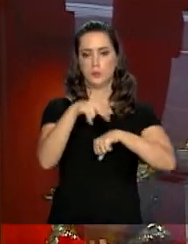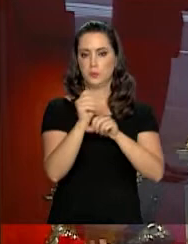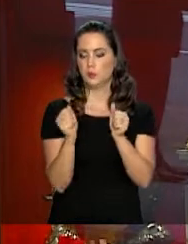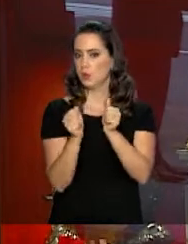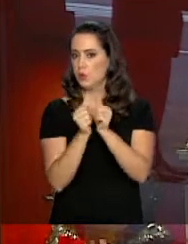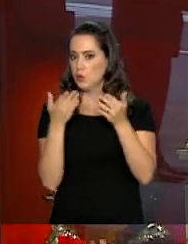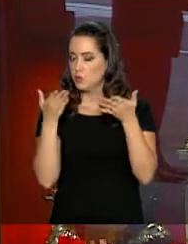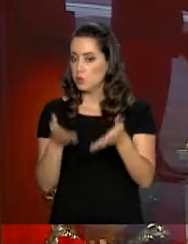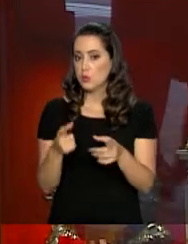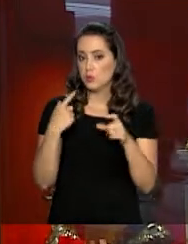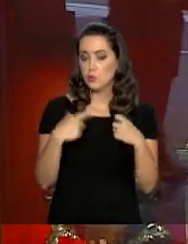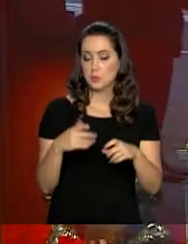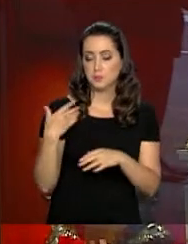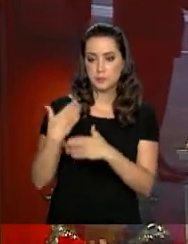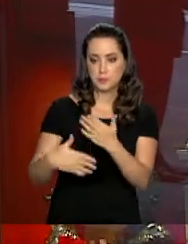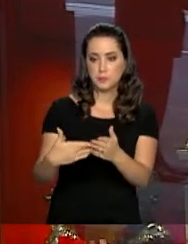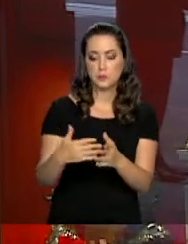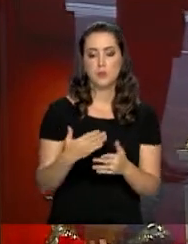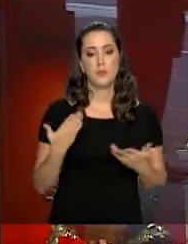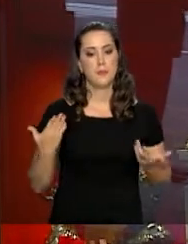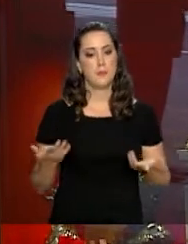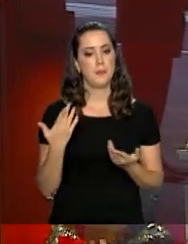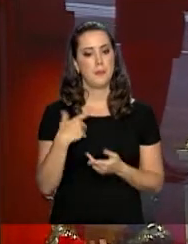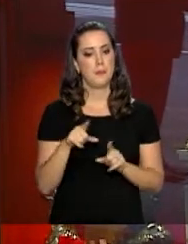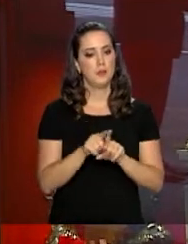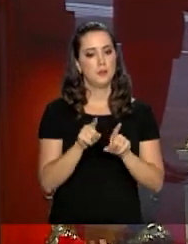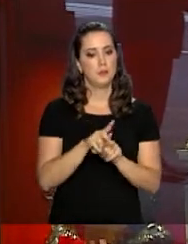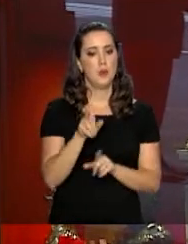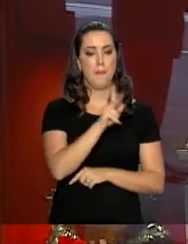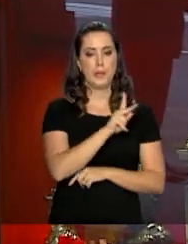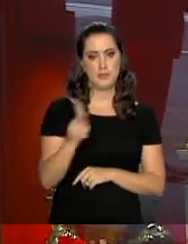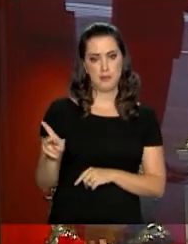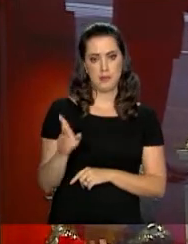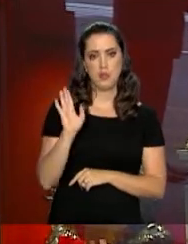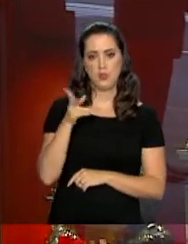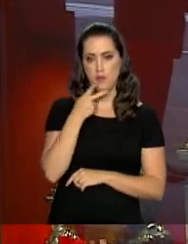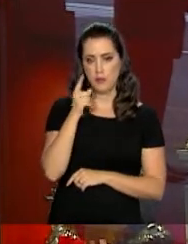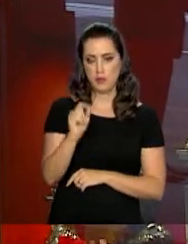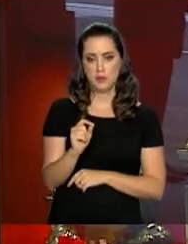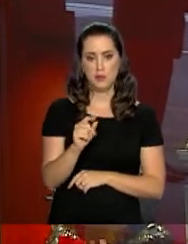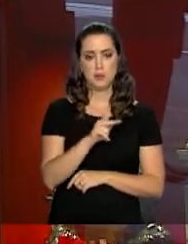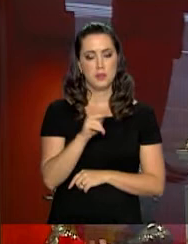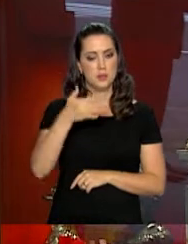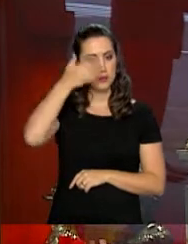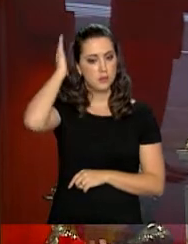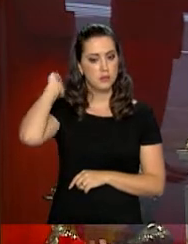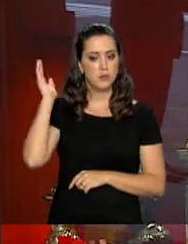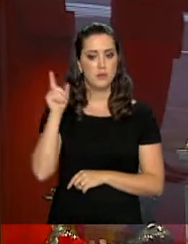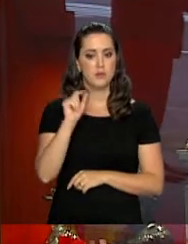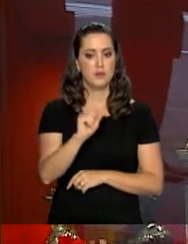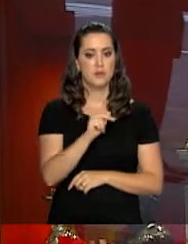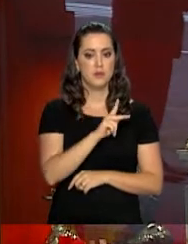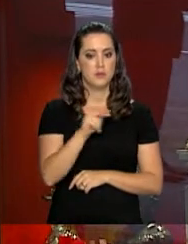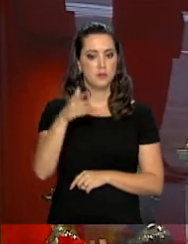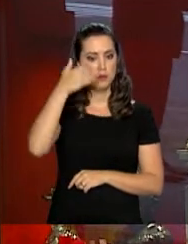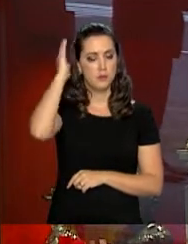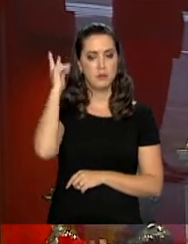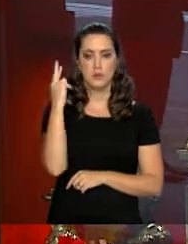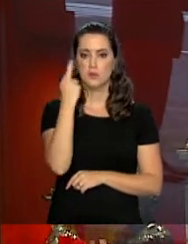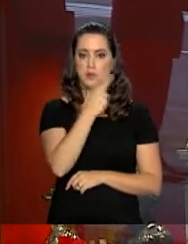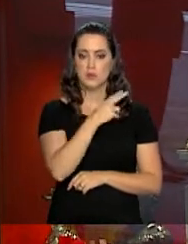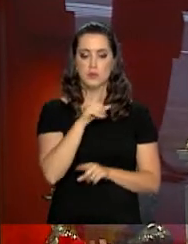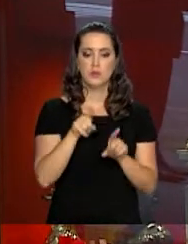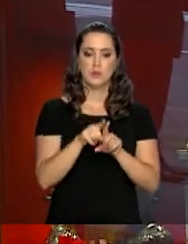hospedadas aqui nesses dias. E, Roberto, além dos presidentes, né, que eu já citei, Michel Temer, presidente da